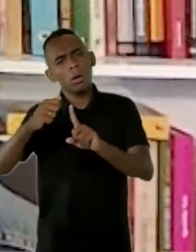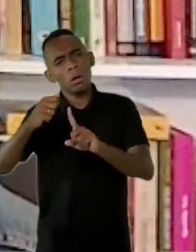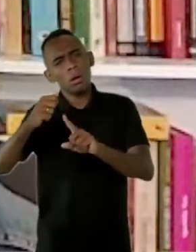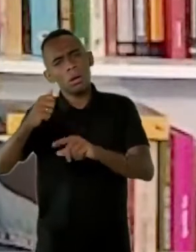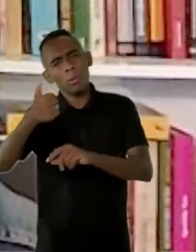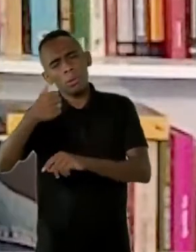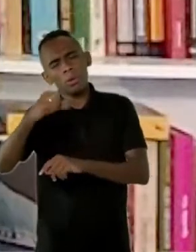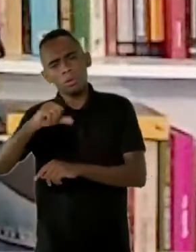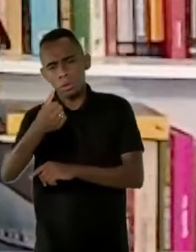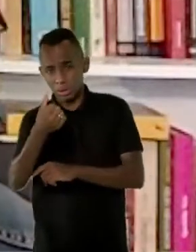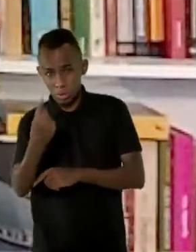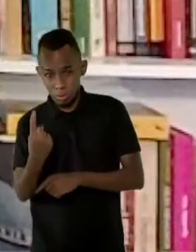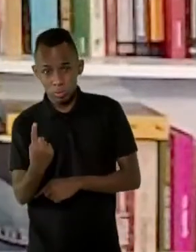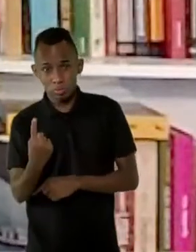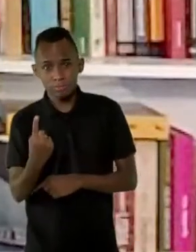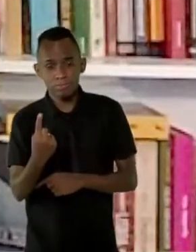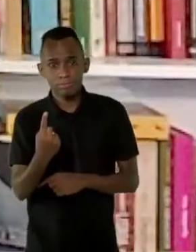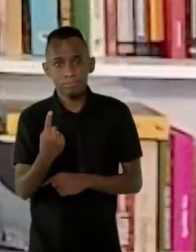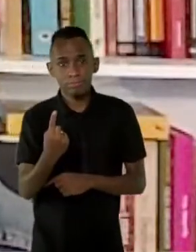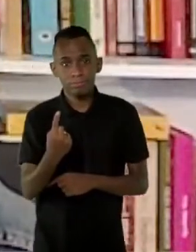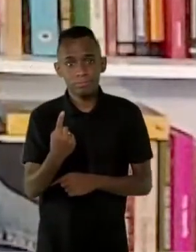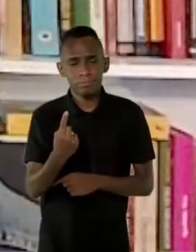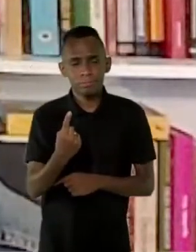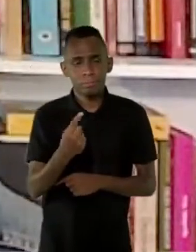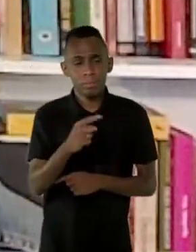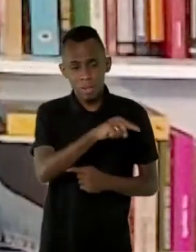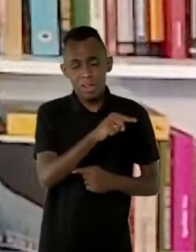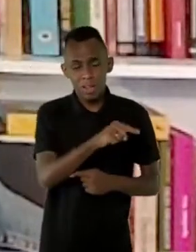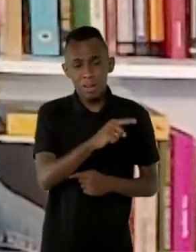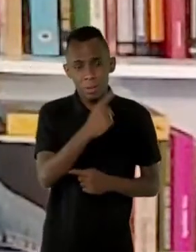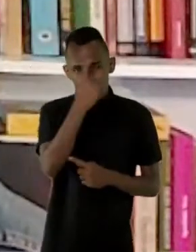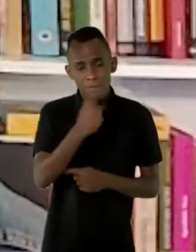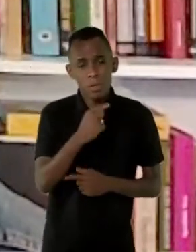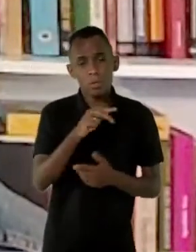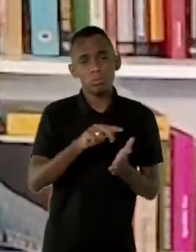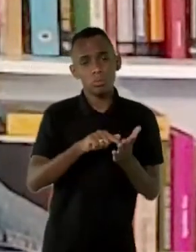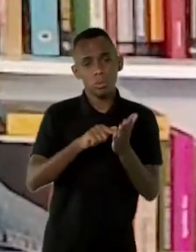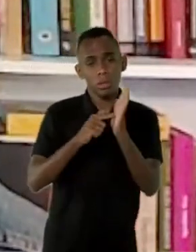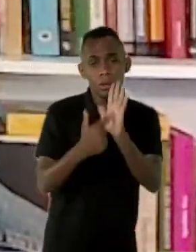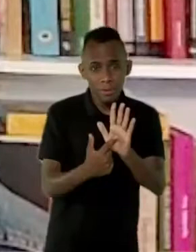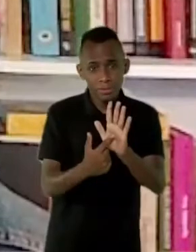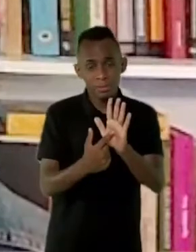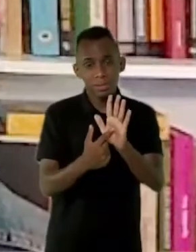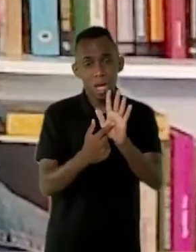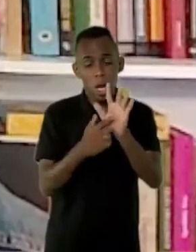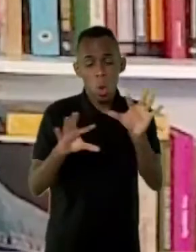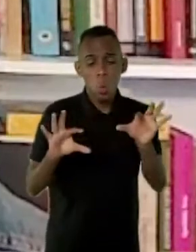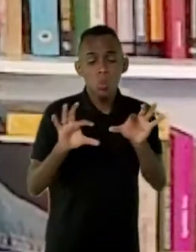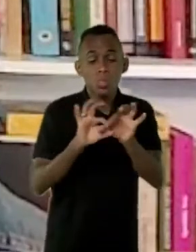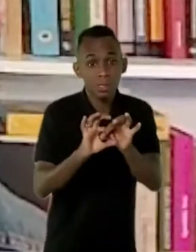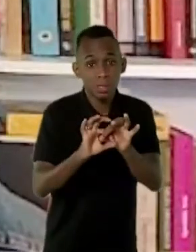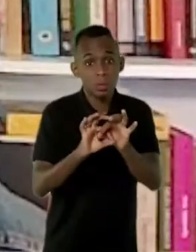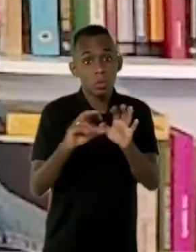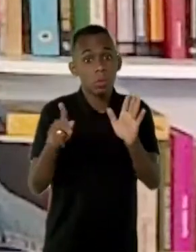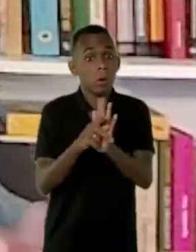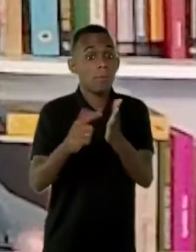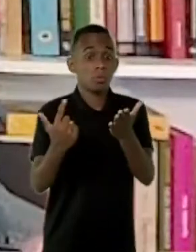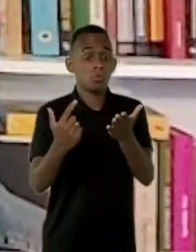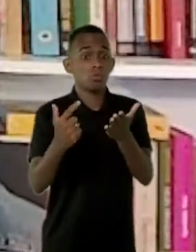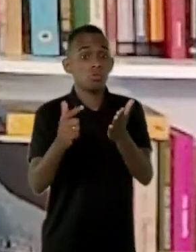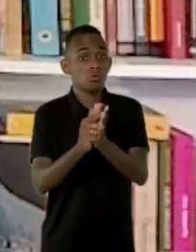Brasil, né? A imagem da Carolina, ela era muito veiculada nos